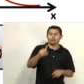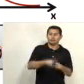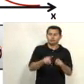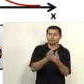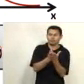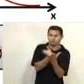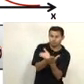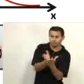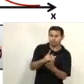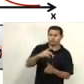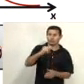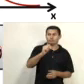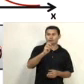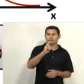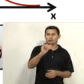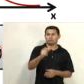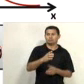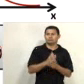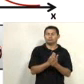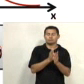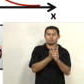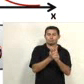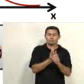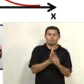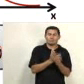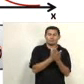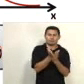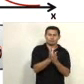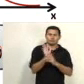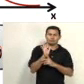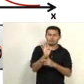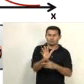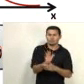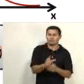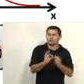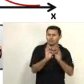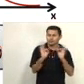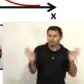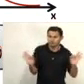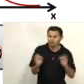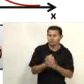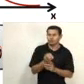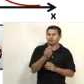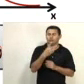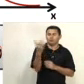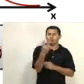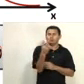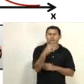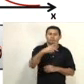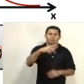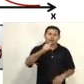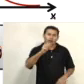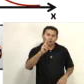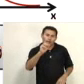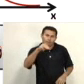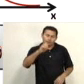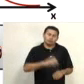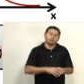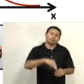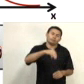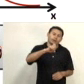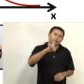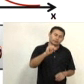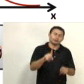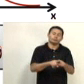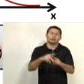desvio padrão. A curva de distribuição normal, então, ela é representada simplesmente por esses dois parâmetros, média e desvio